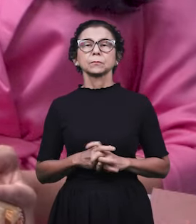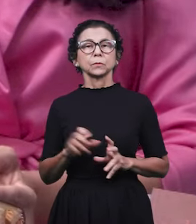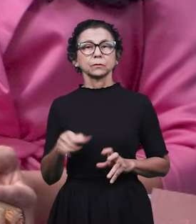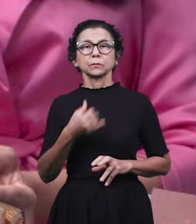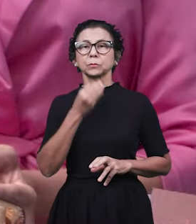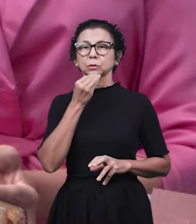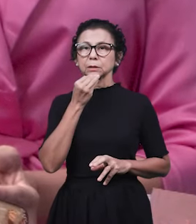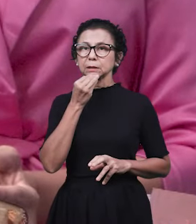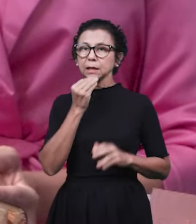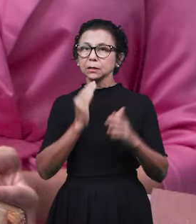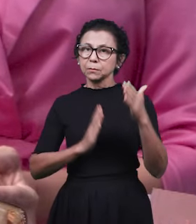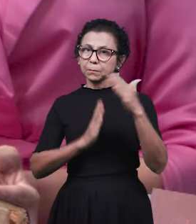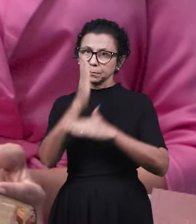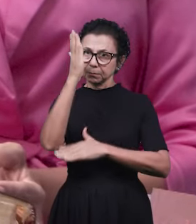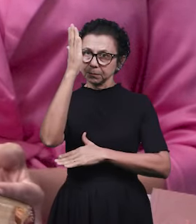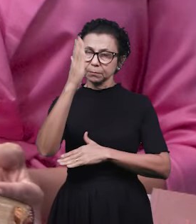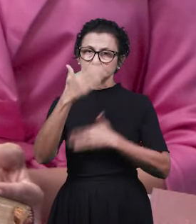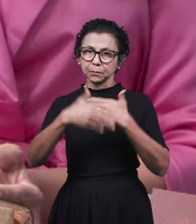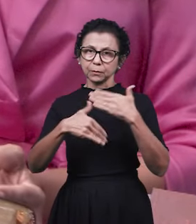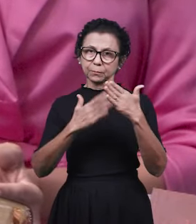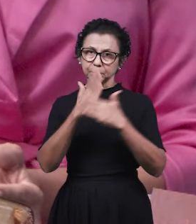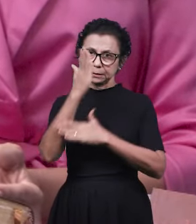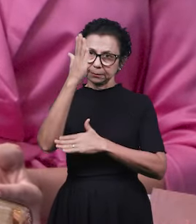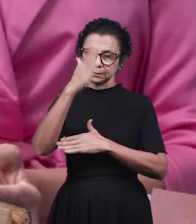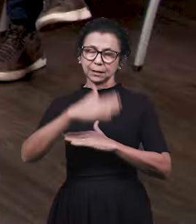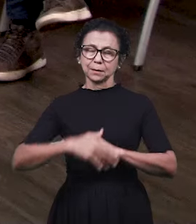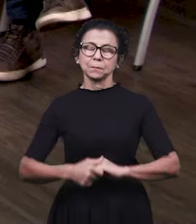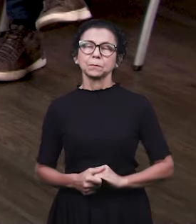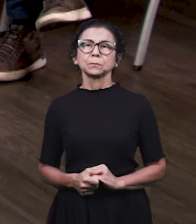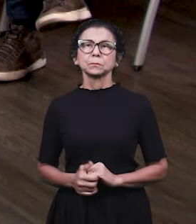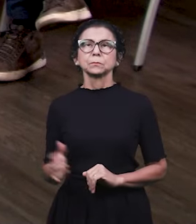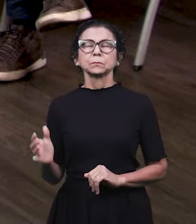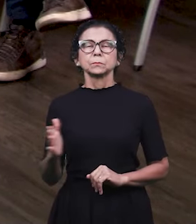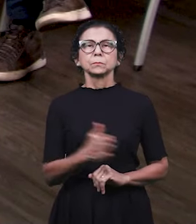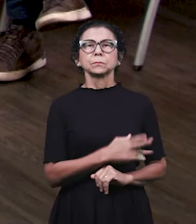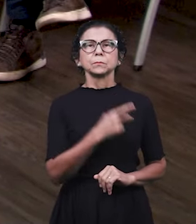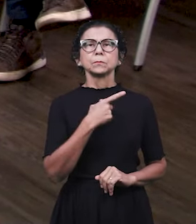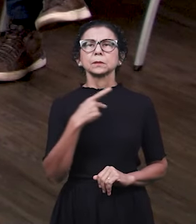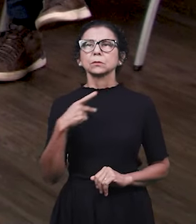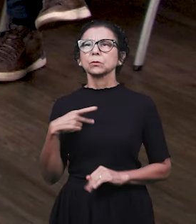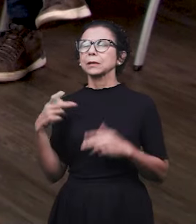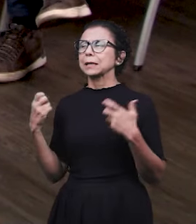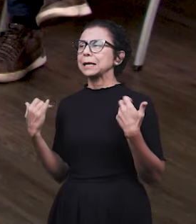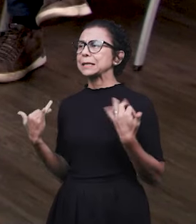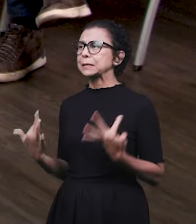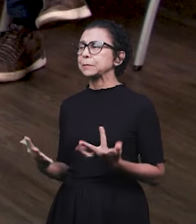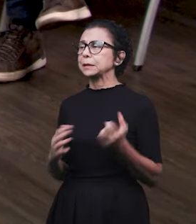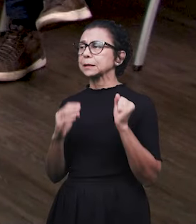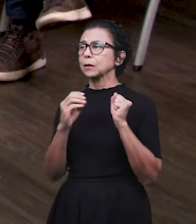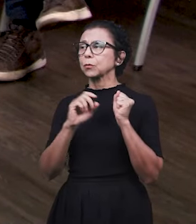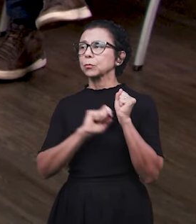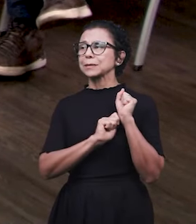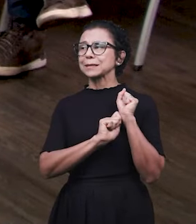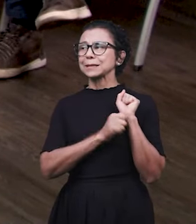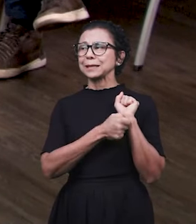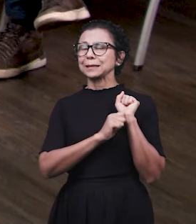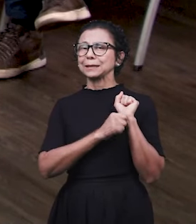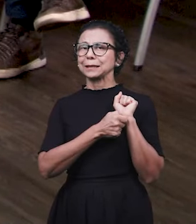na prova. Então, mas agora nós vamos ouvir um pouco do pastor Helber, que vai contar para nós os segredos para